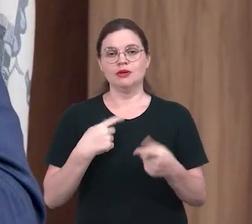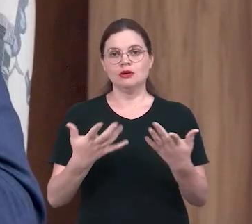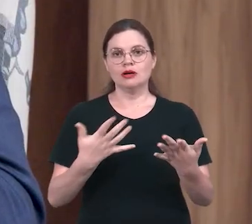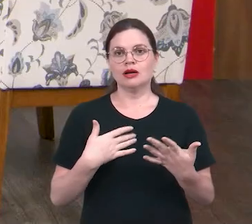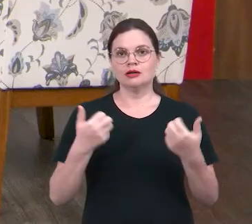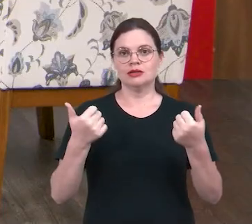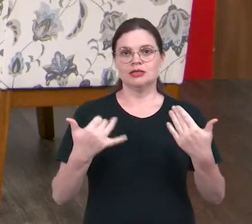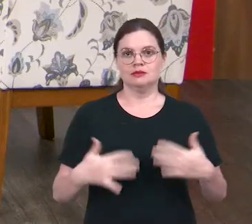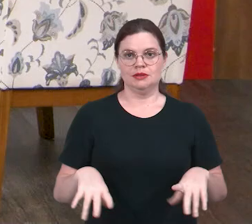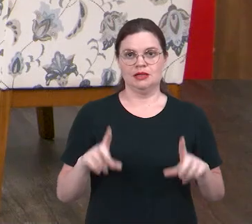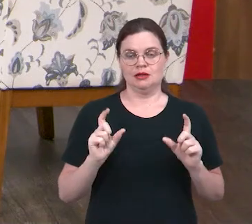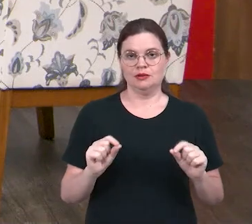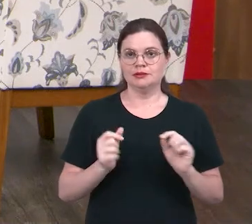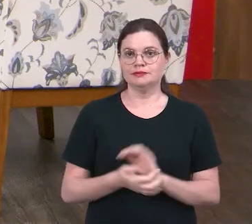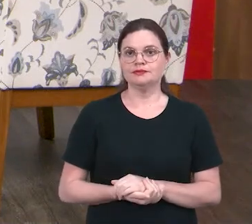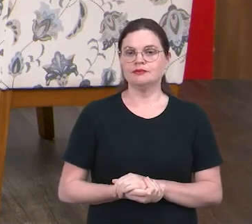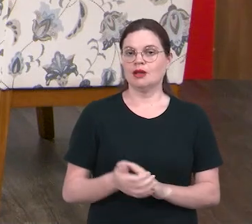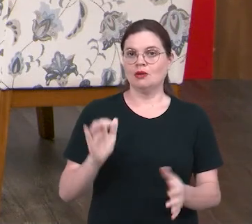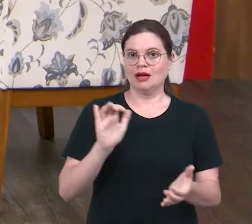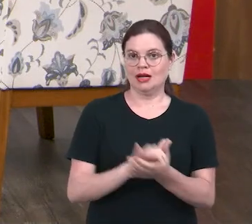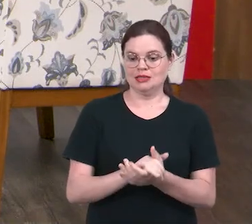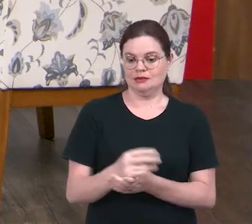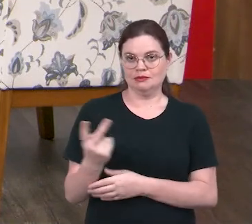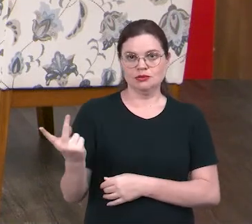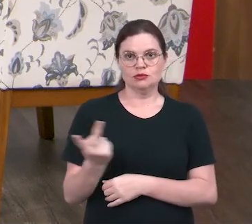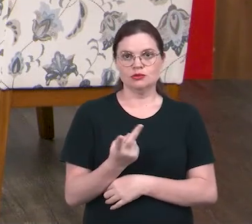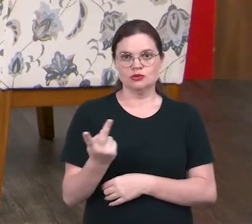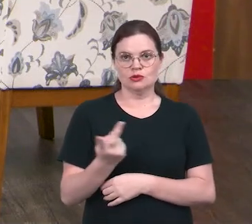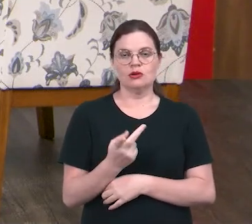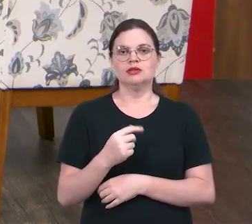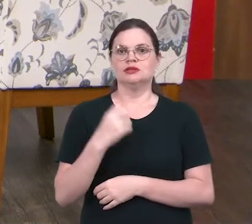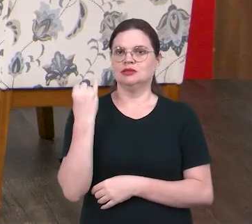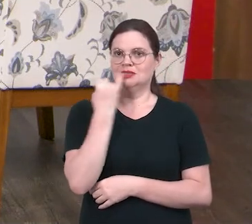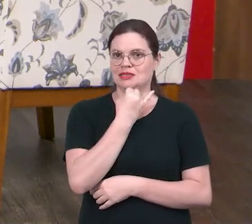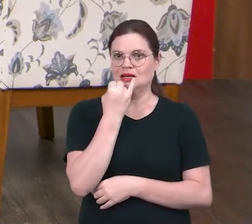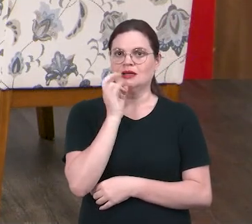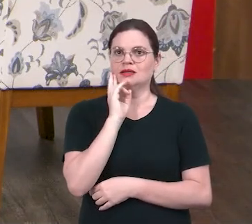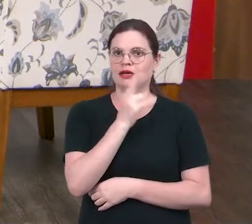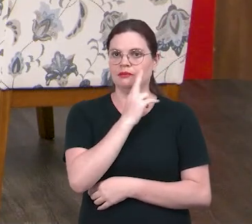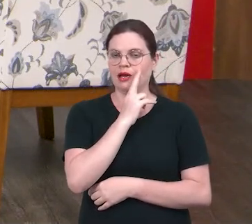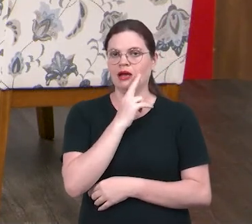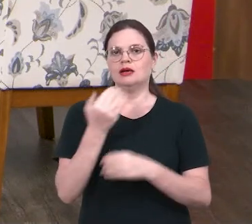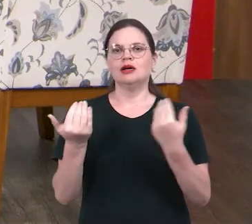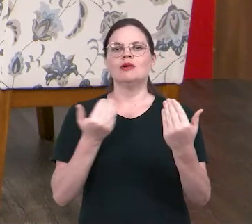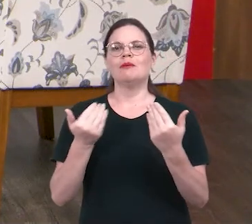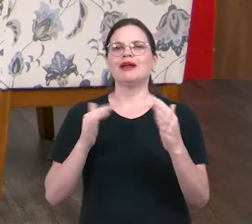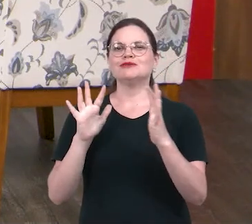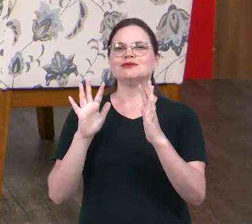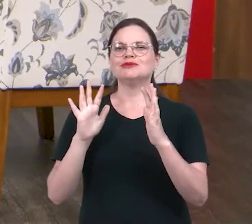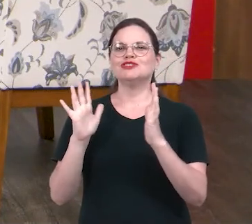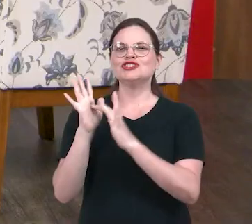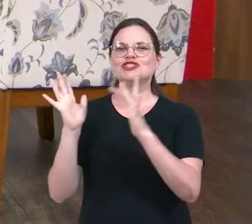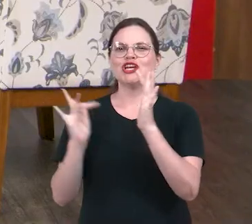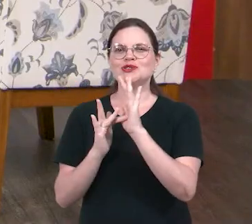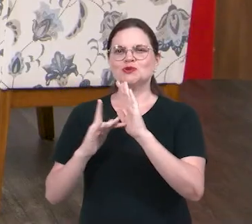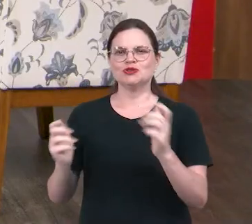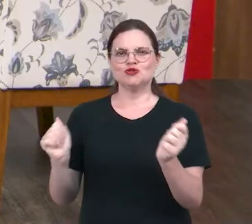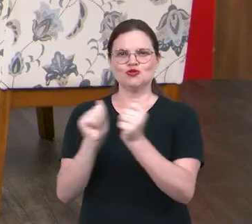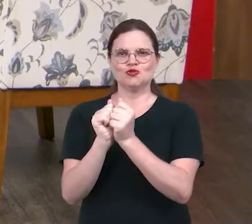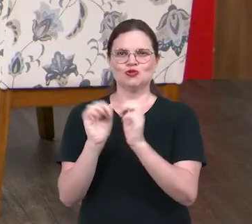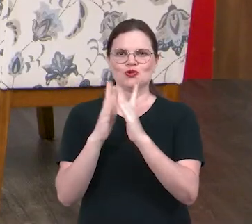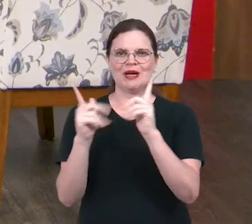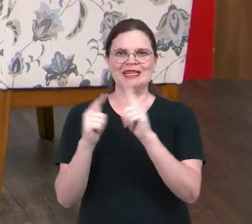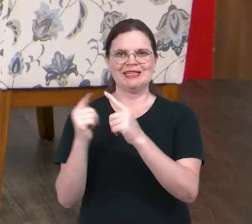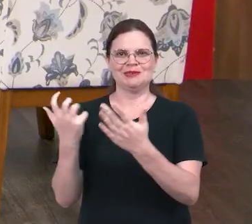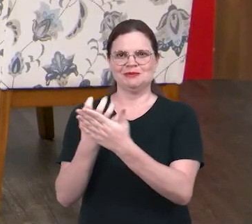coisa. O casamento de Isaac e de Rebeca, que é um tipo do casamento de Jesus com a igreja, e Jesus fala que o